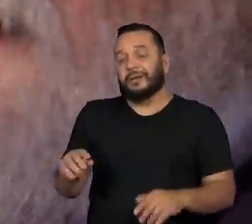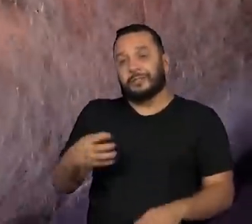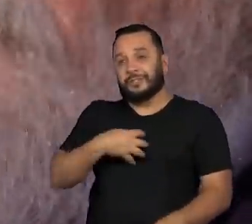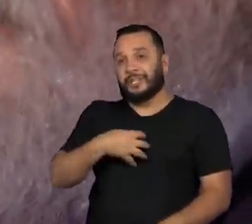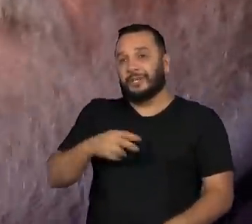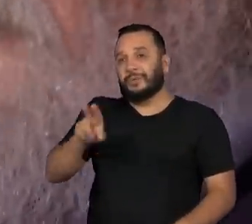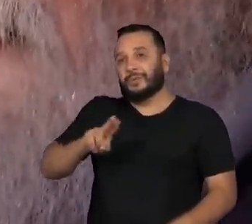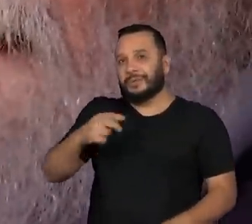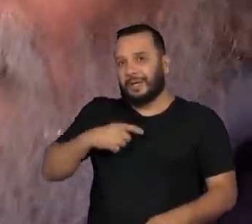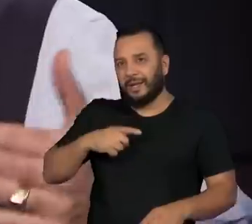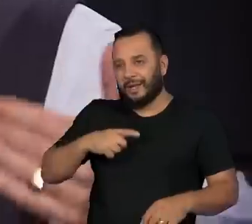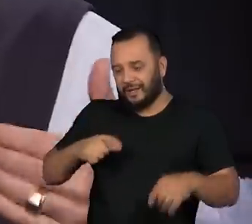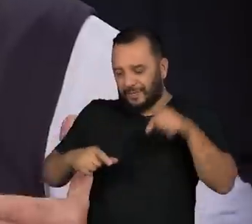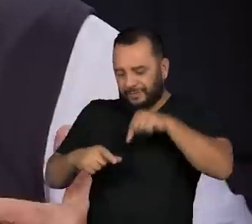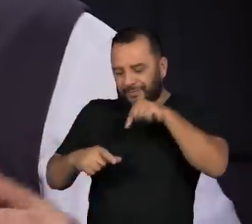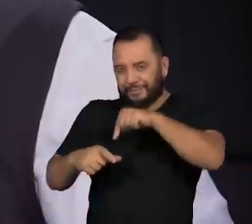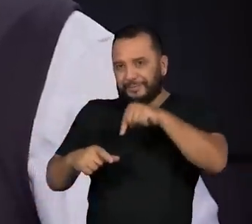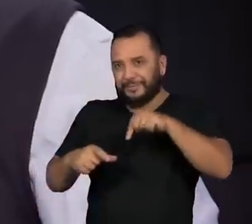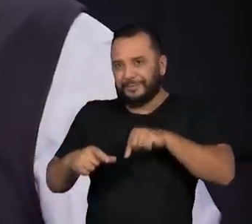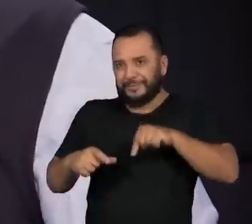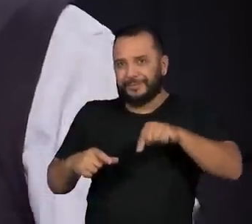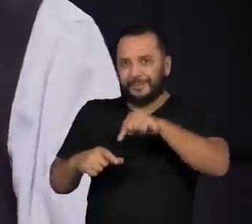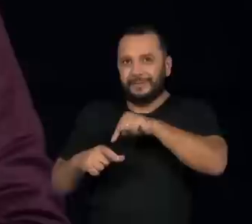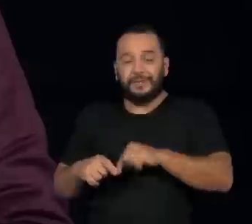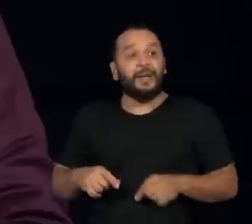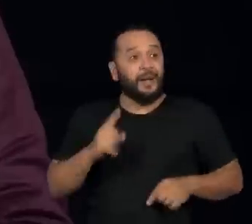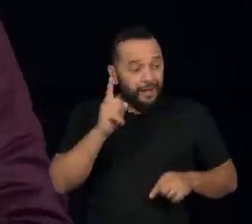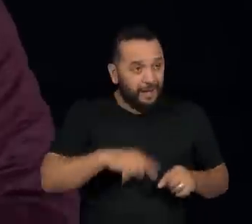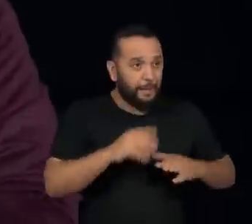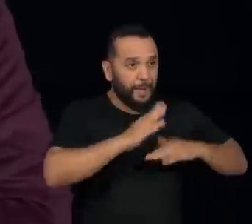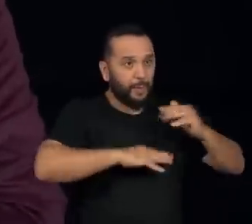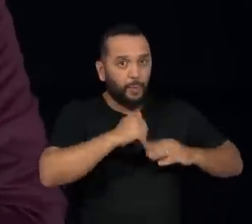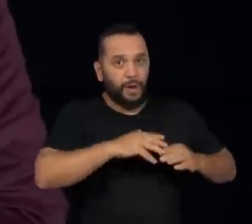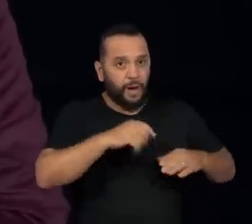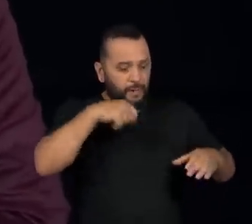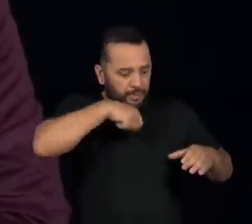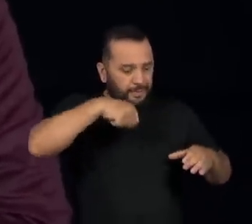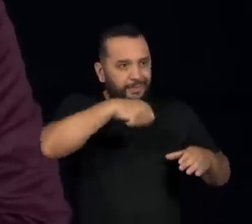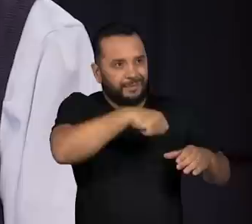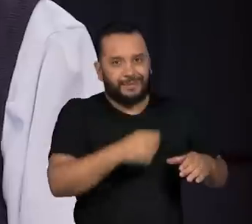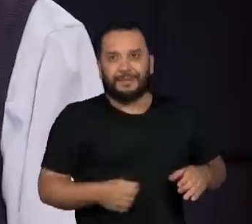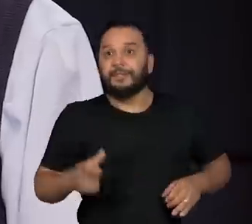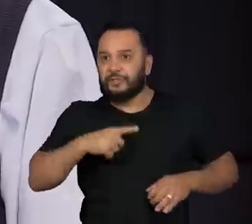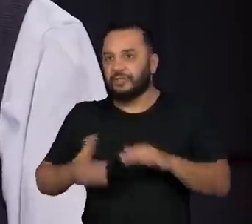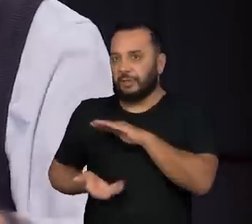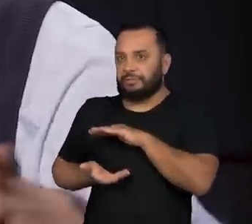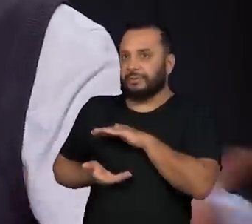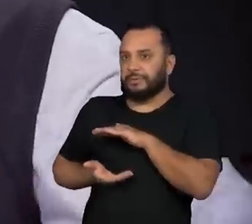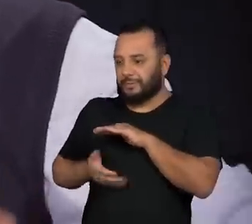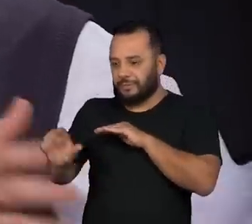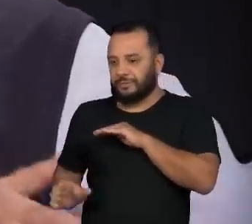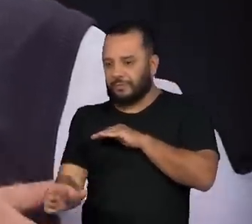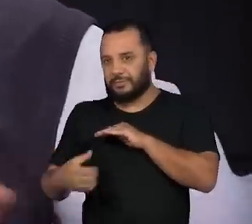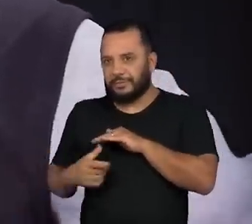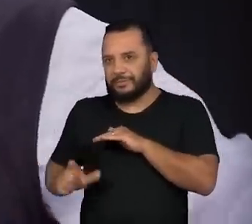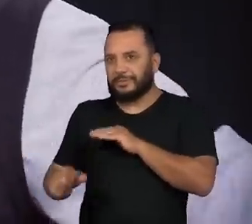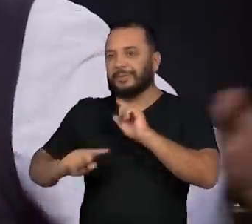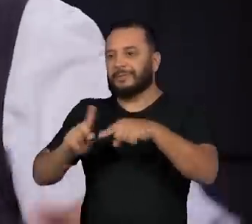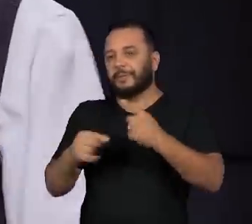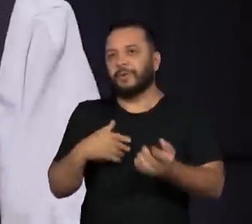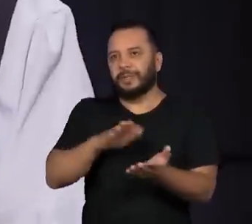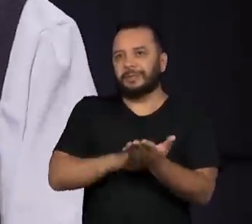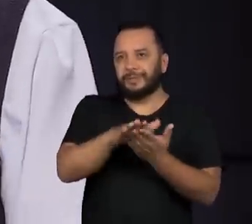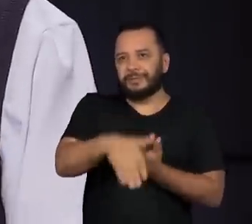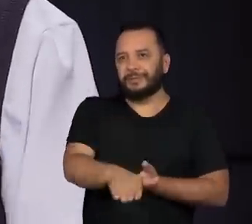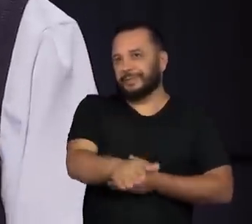usando aquelas perfuradoras e cartão e organizando consequência mecânica né mas leitora que ele ia pra papai depois a impressora imprimir aquilo